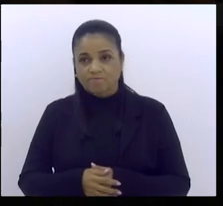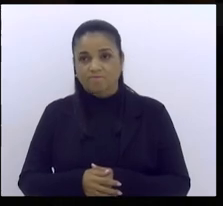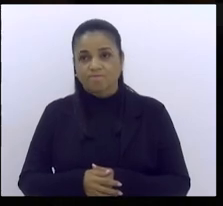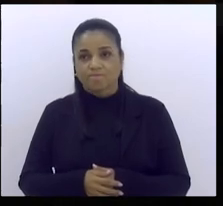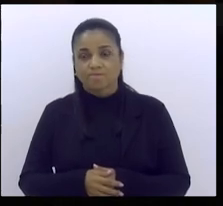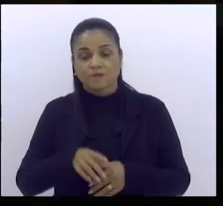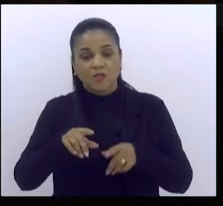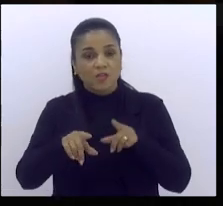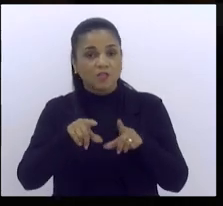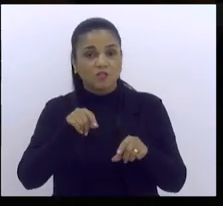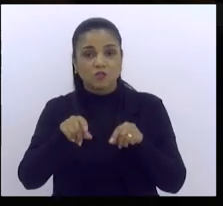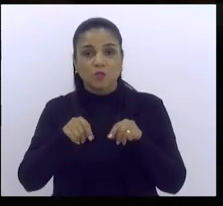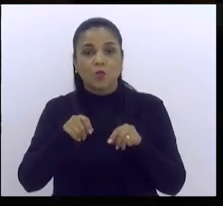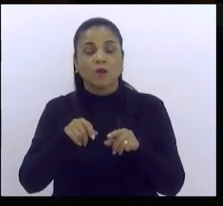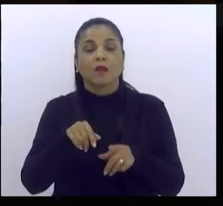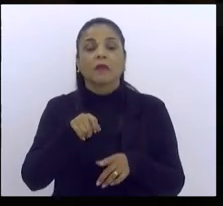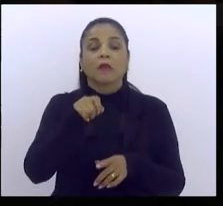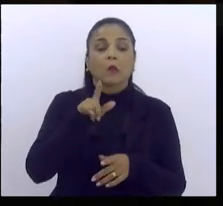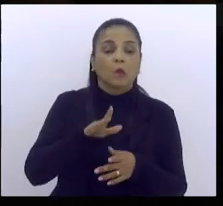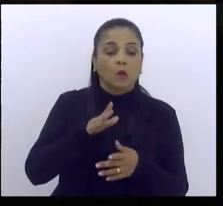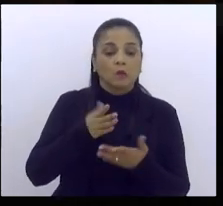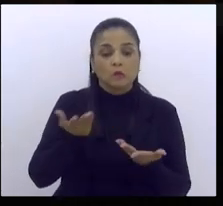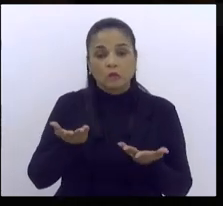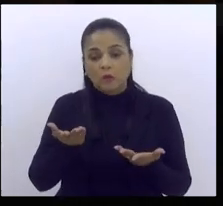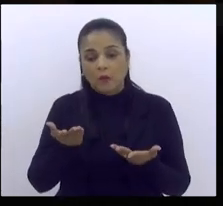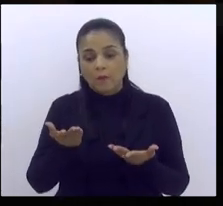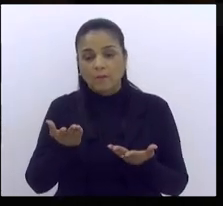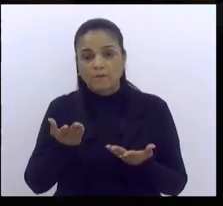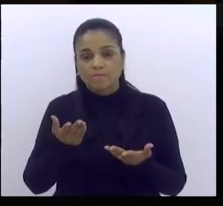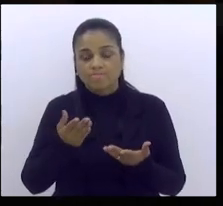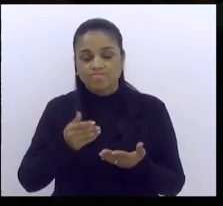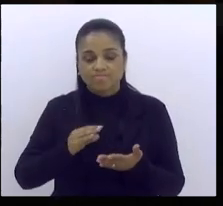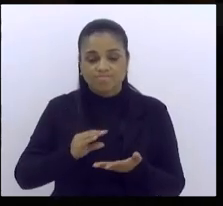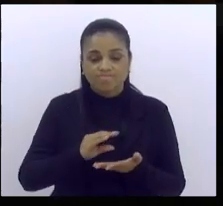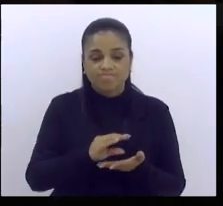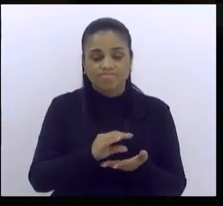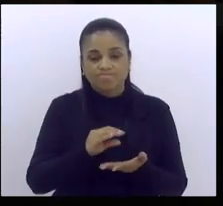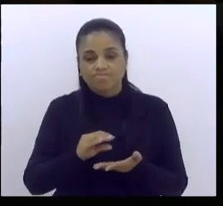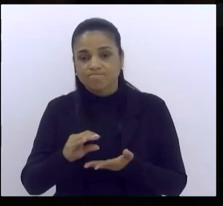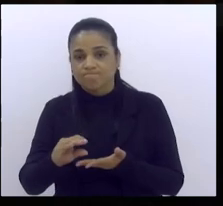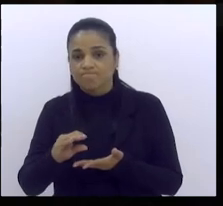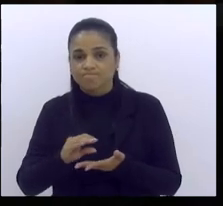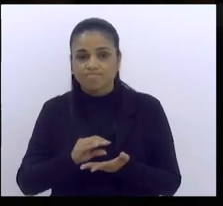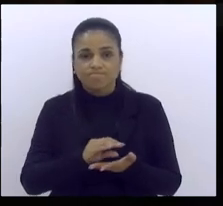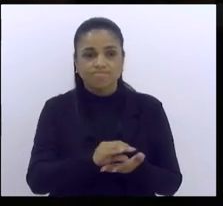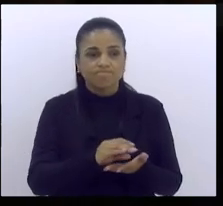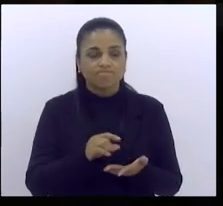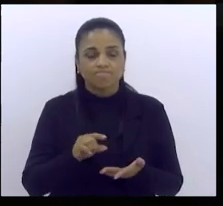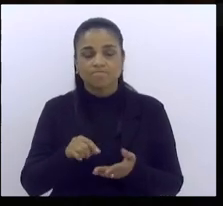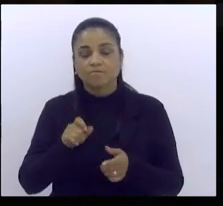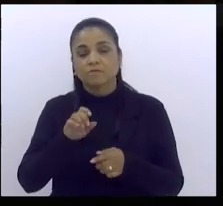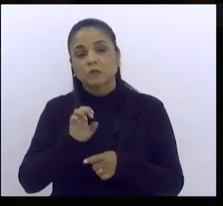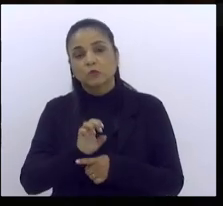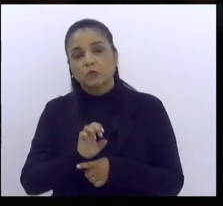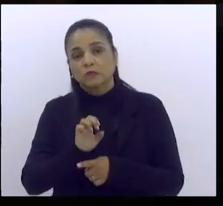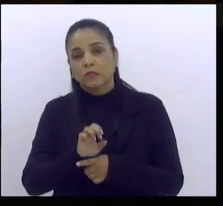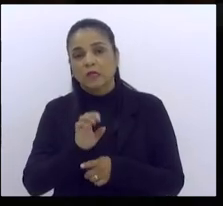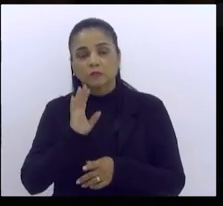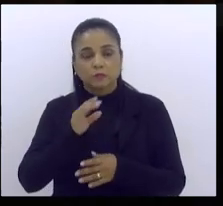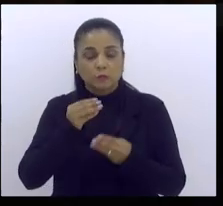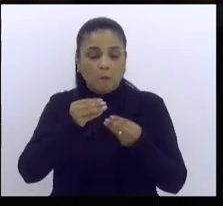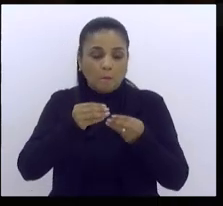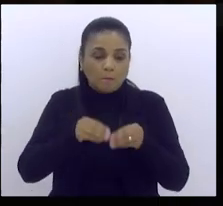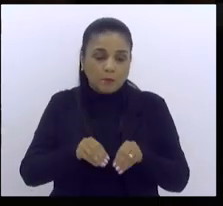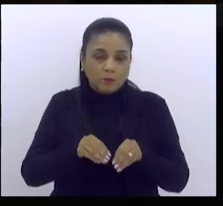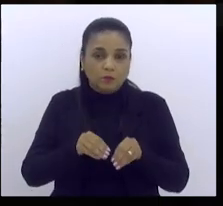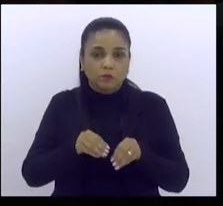é a escolha de Sofia, onde é que você vai paulatinamente fazer com que o Estado